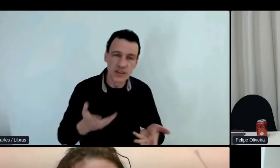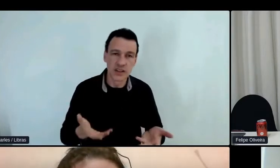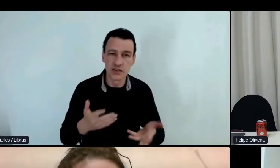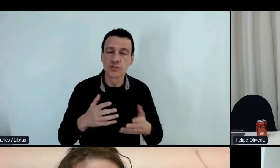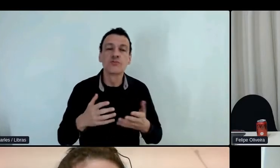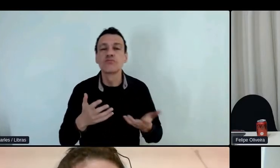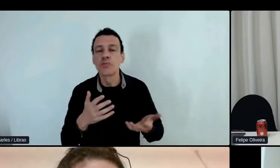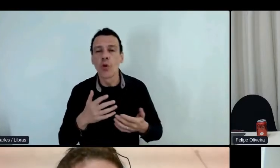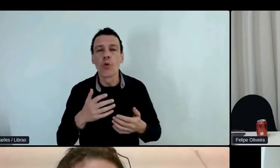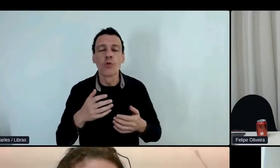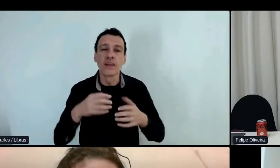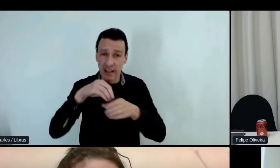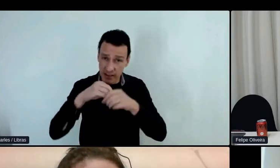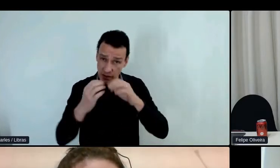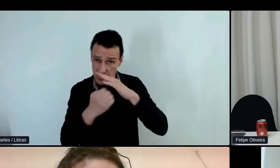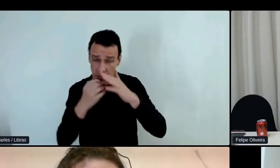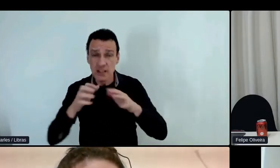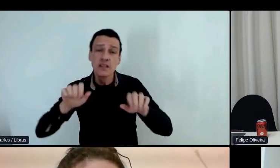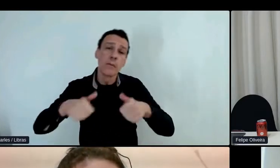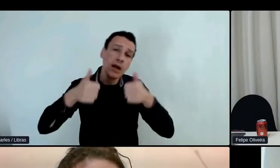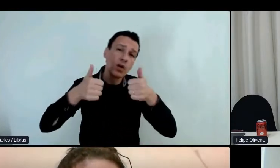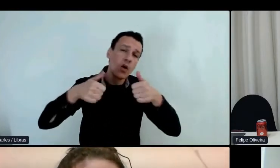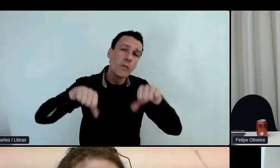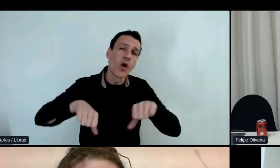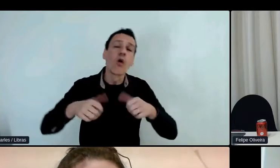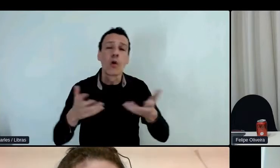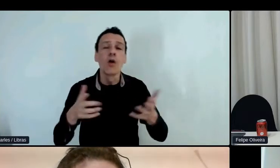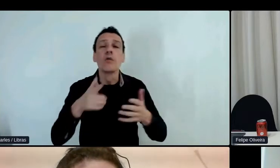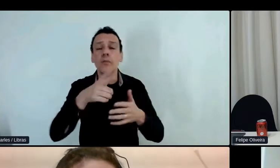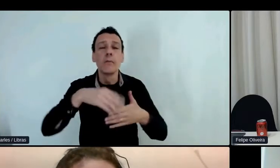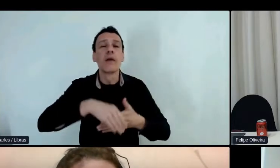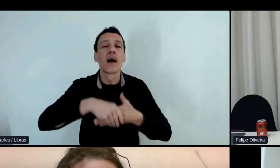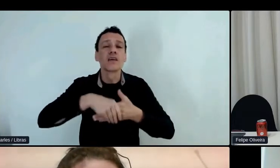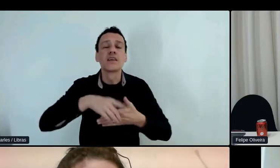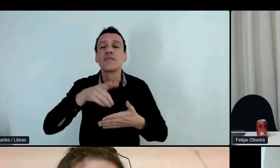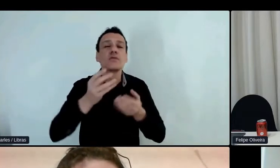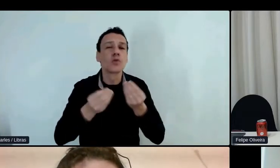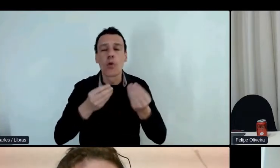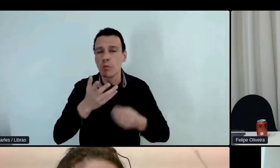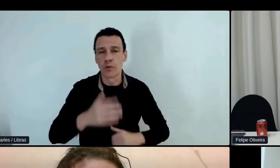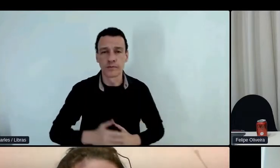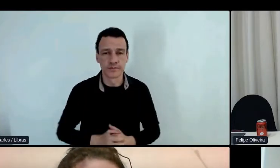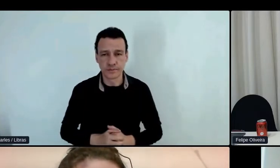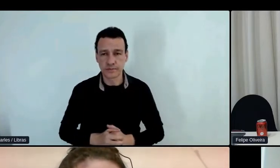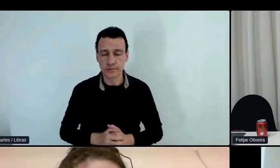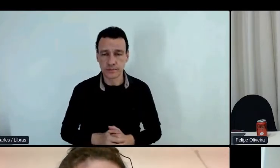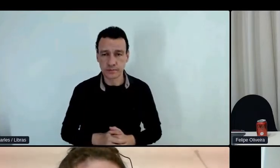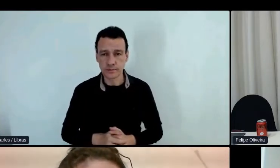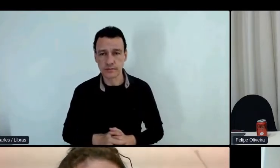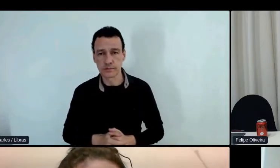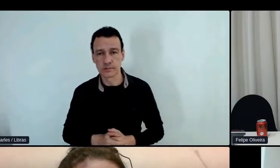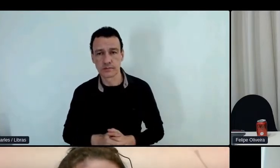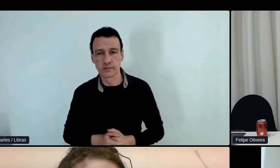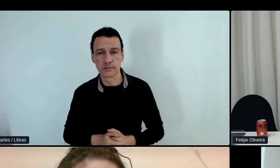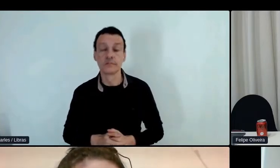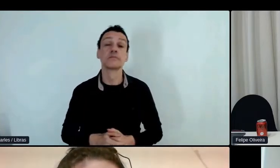o estresse, o desgaste físico, né? A Vanessa, por exemplo, falou desse desgaste físico, emocional, da interação,